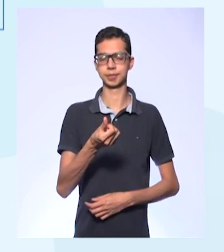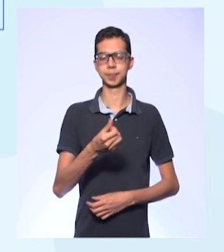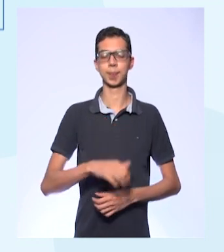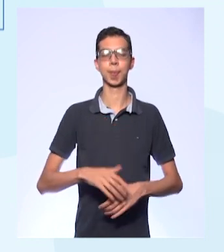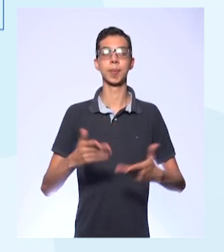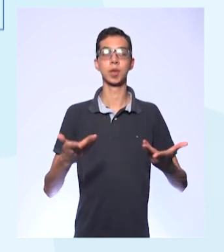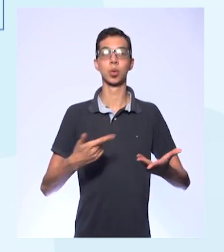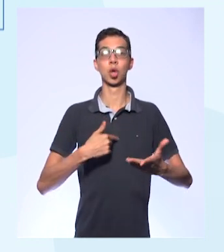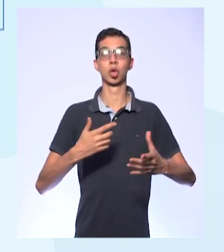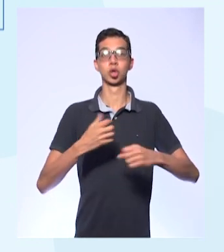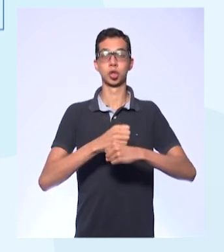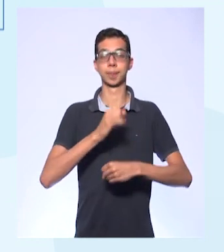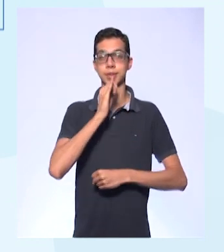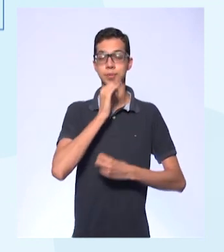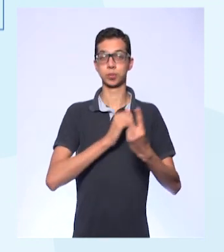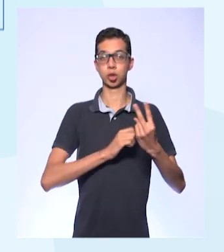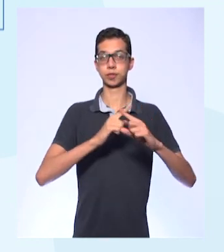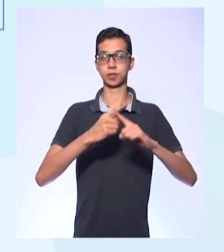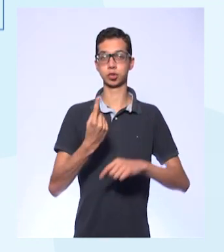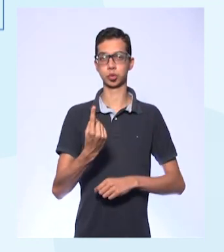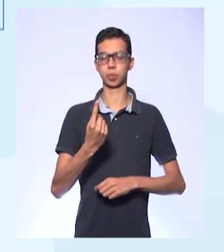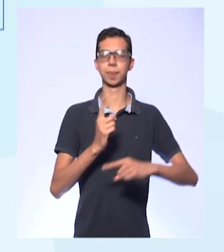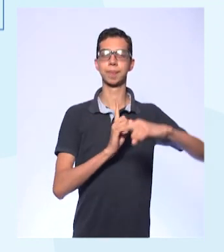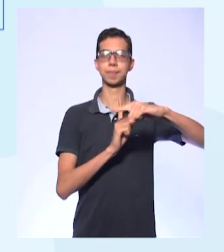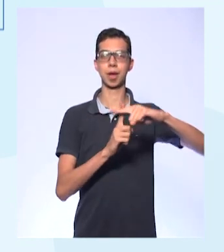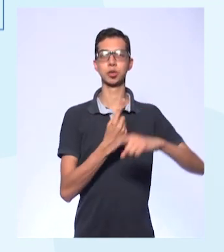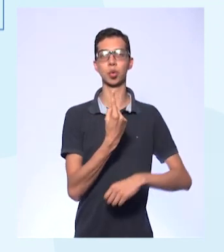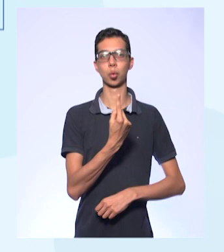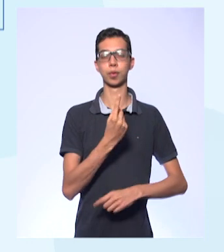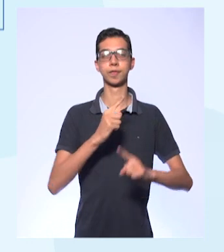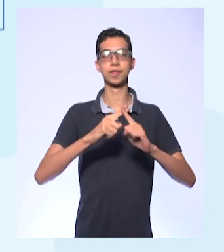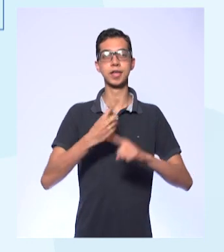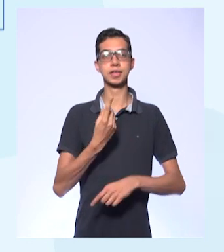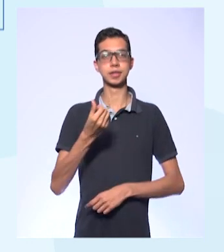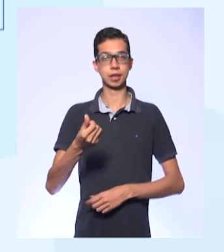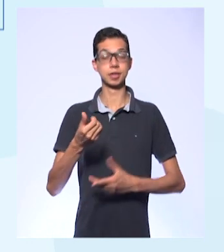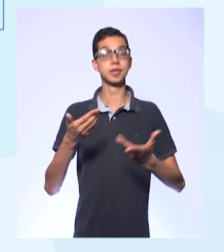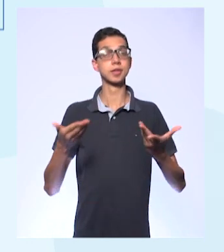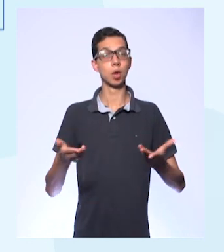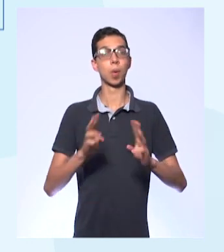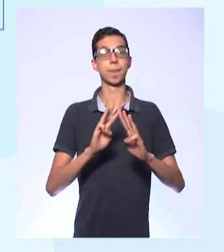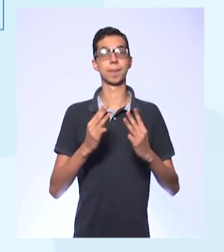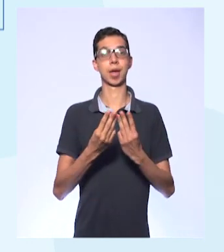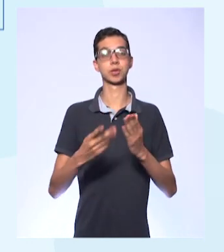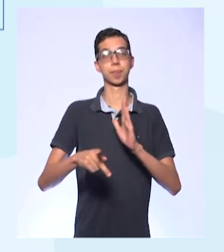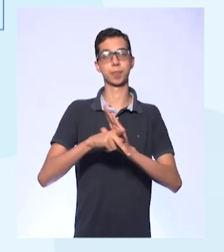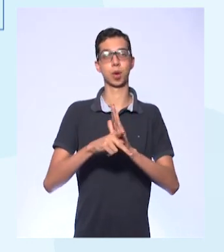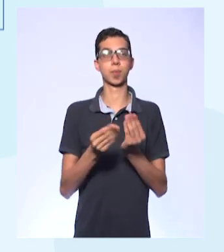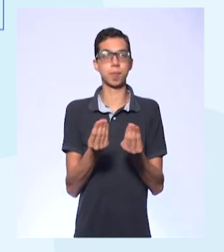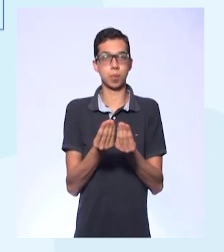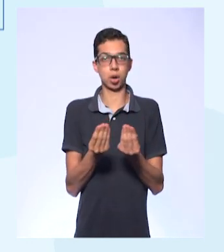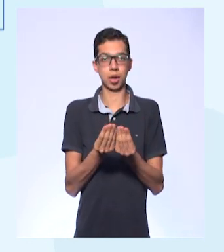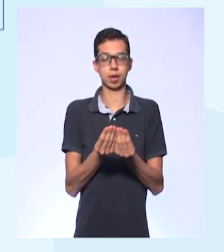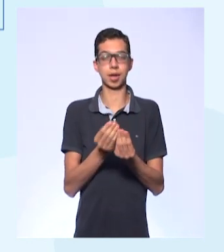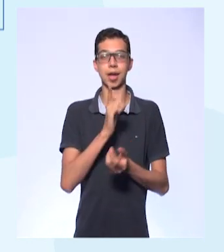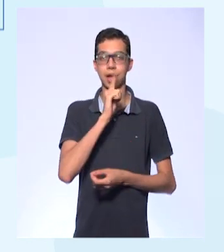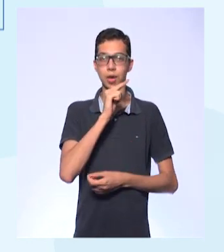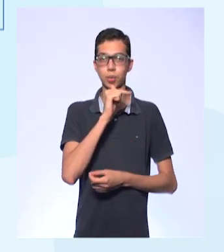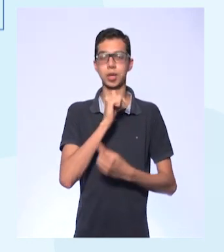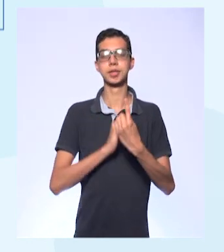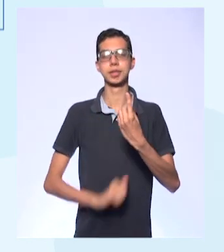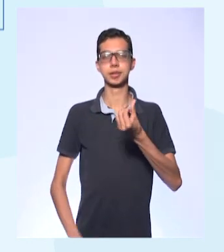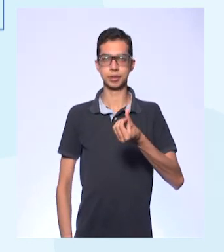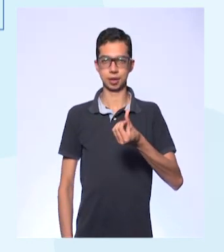o cálculo 2 vezes 1 mais 1 vezes 16, então a massa da molécula de água vai ser